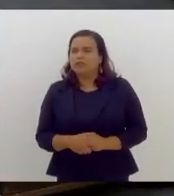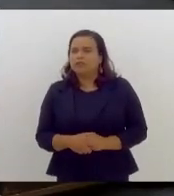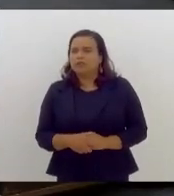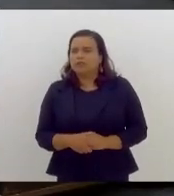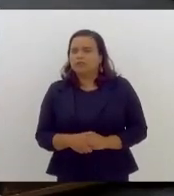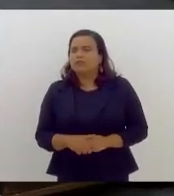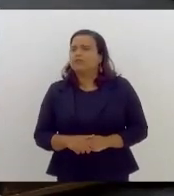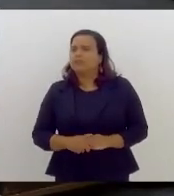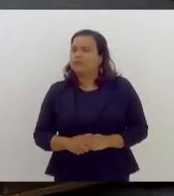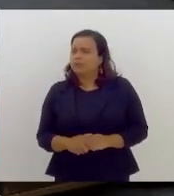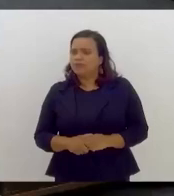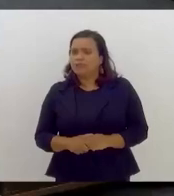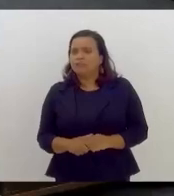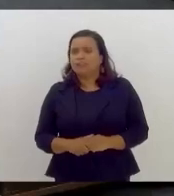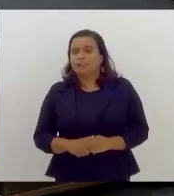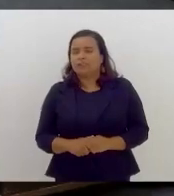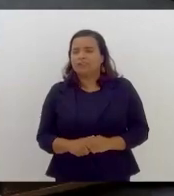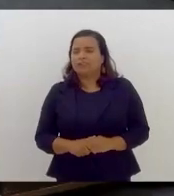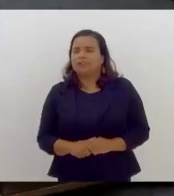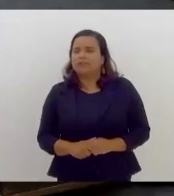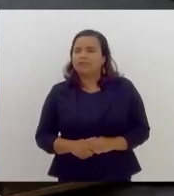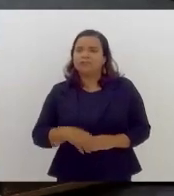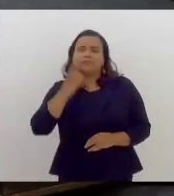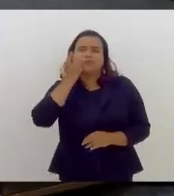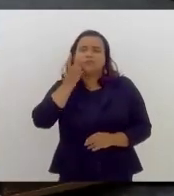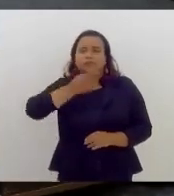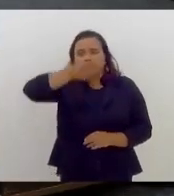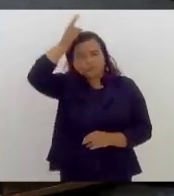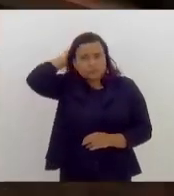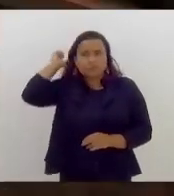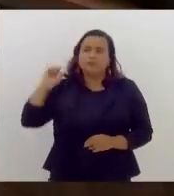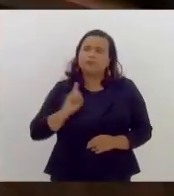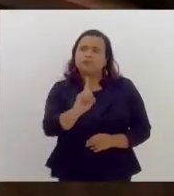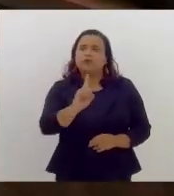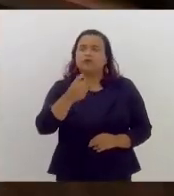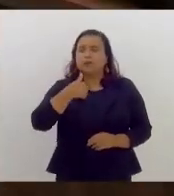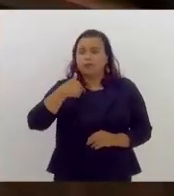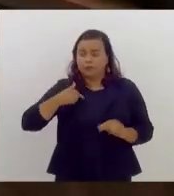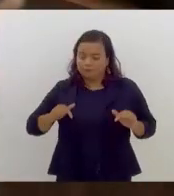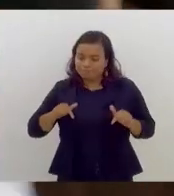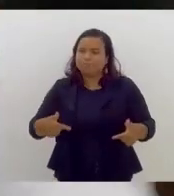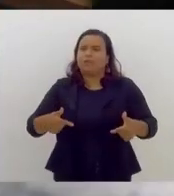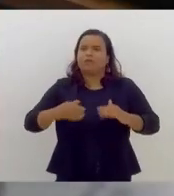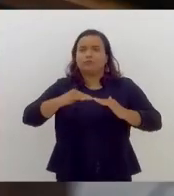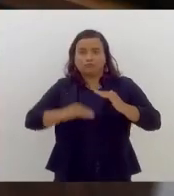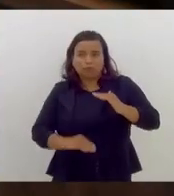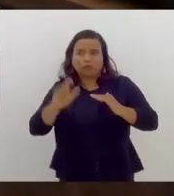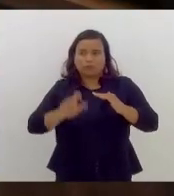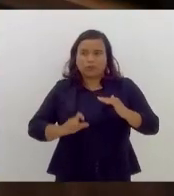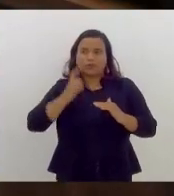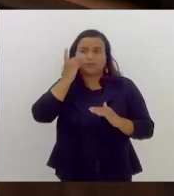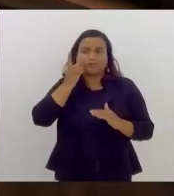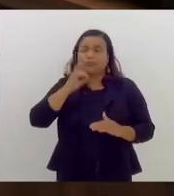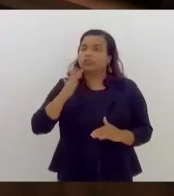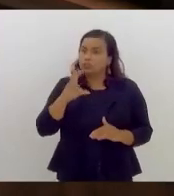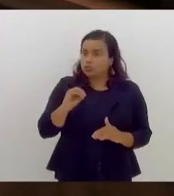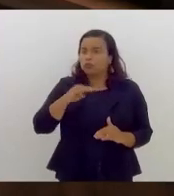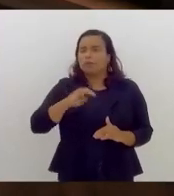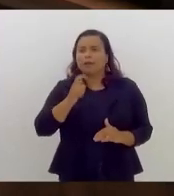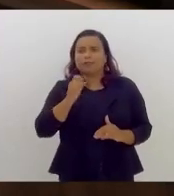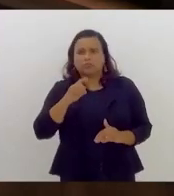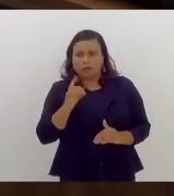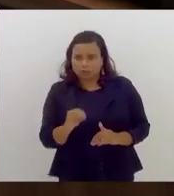Deputado Luiz Paulo. Senhor presidente, vou ousar discordar do deputado Chico Machado